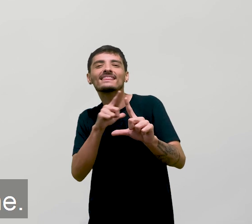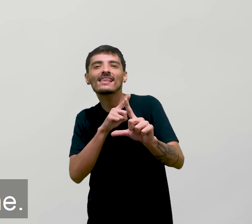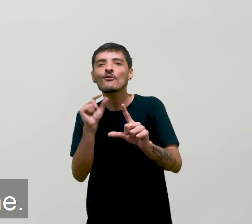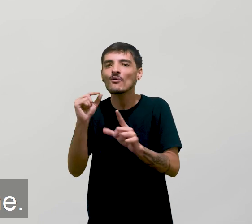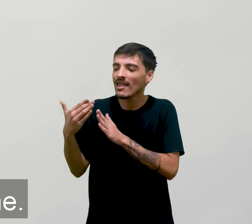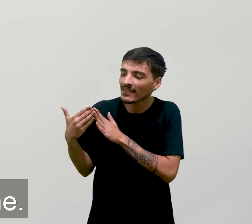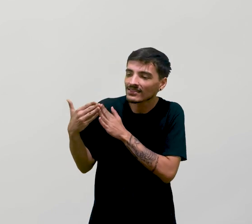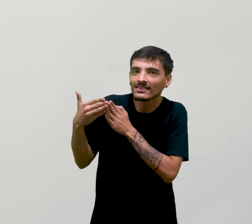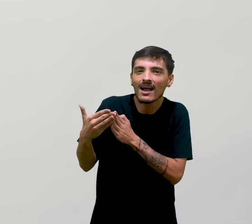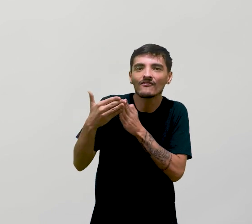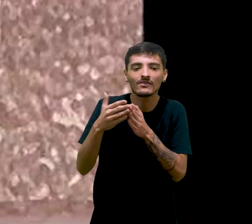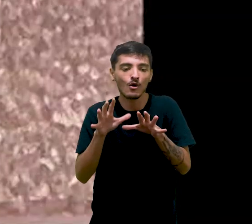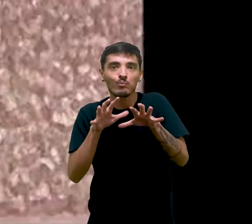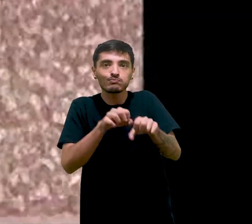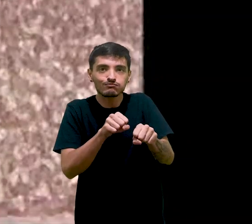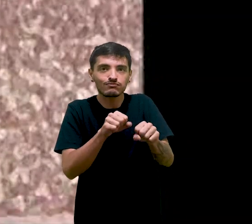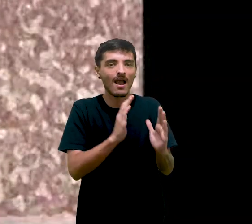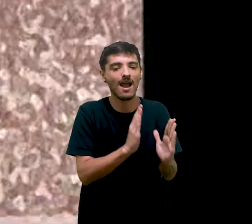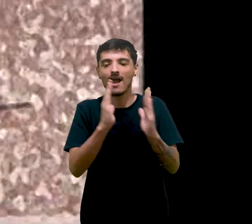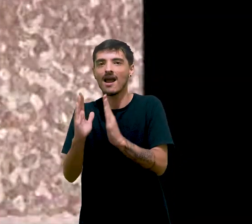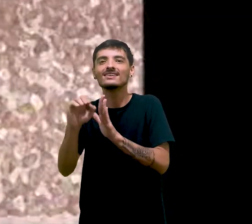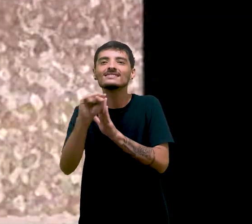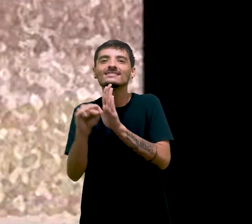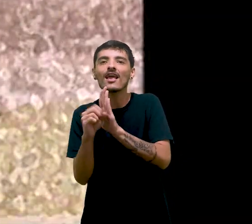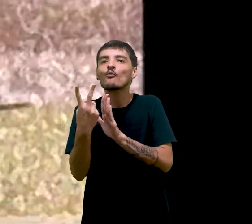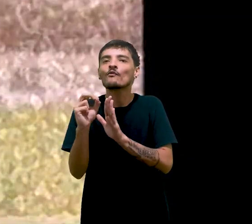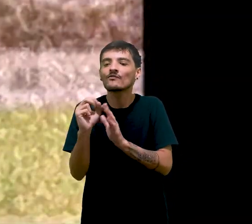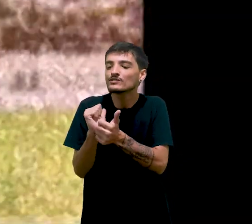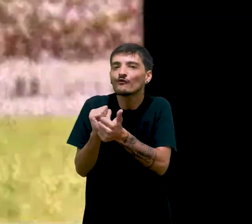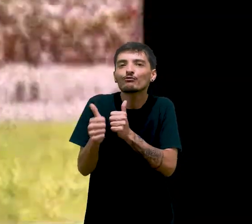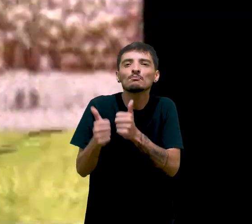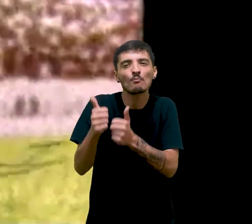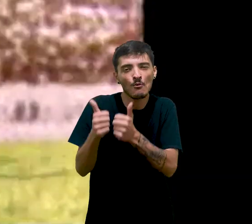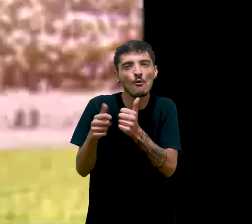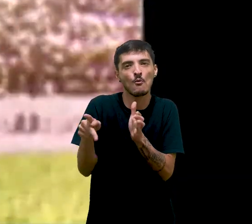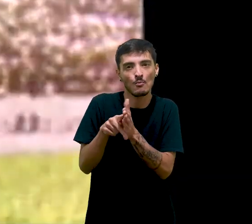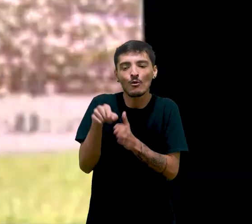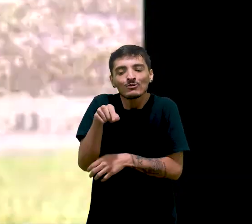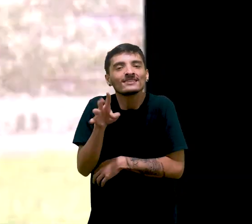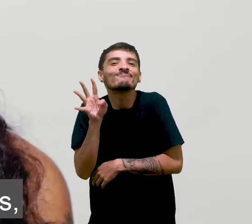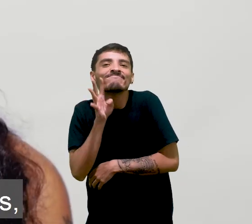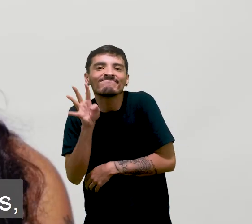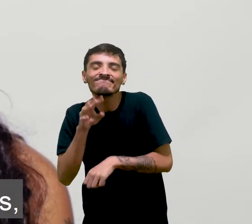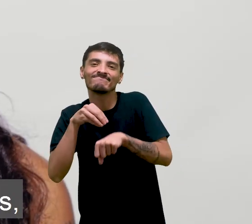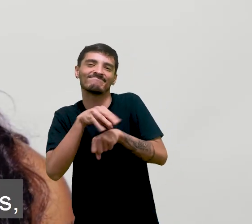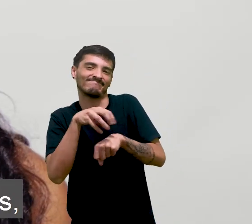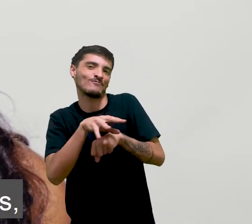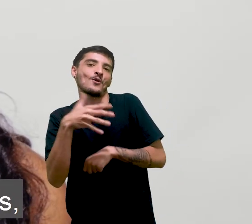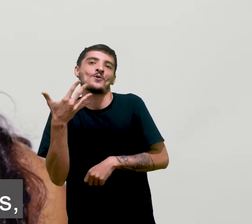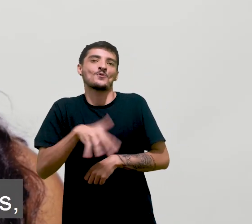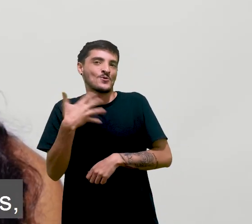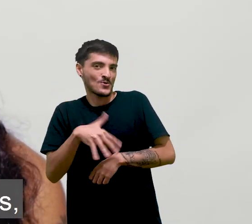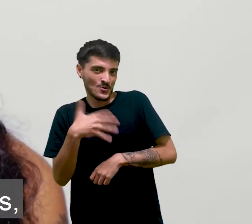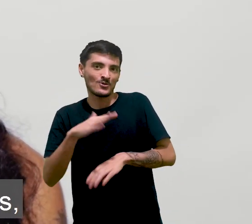elipse histórica enorme. Sai do Brasil colônia para o século XX com a imagem do Pelé dando uma bicicleta. O legal do